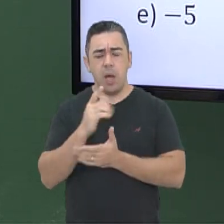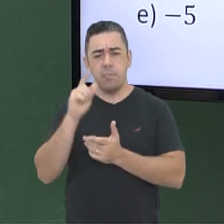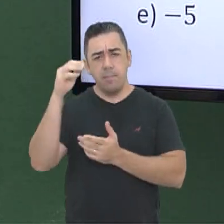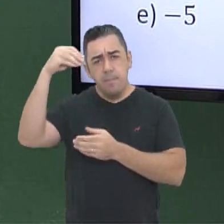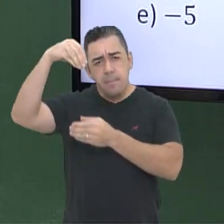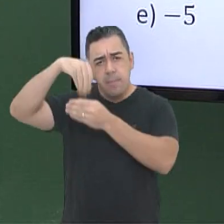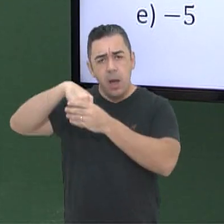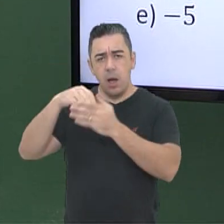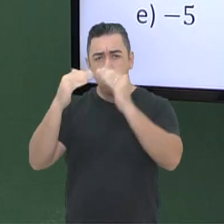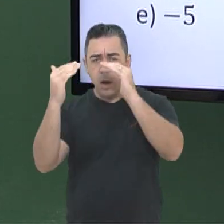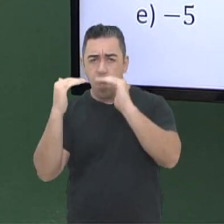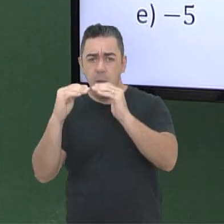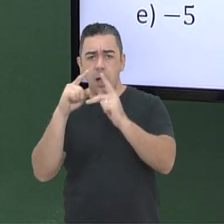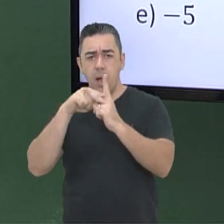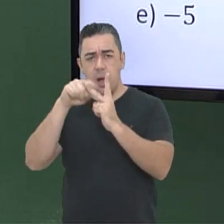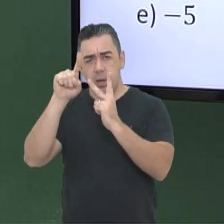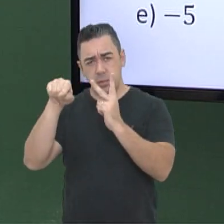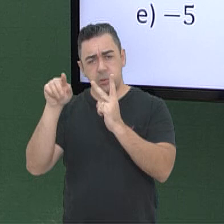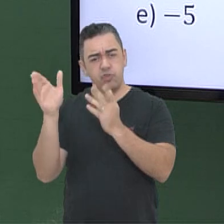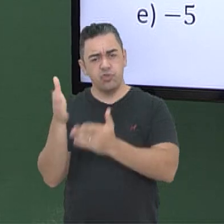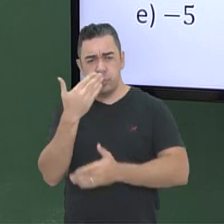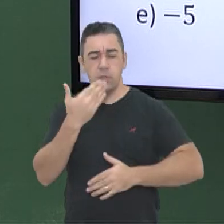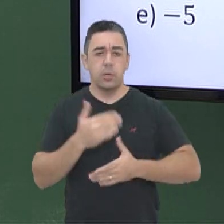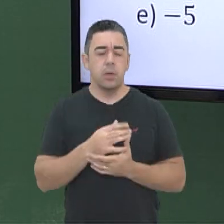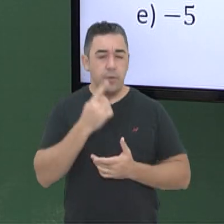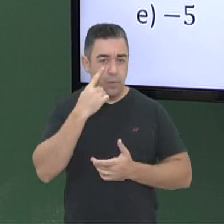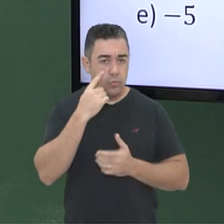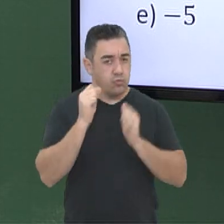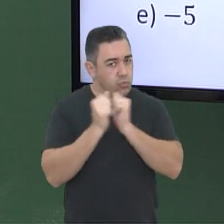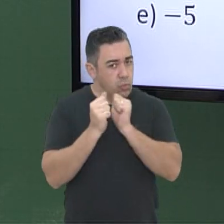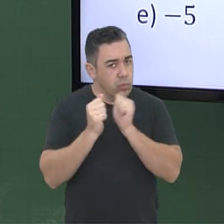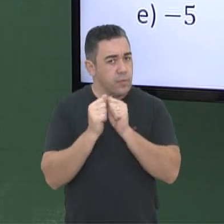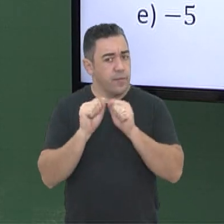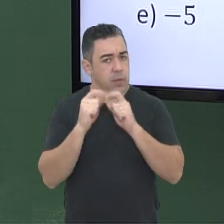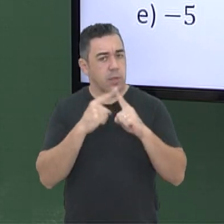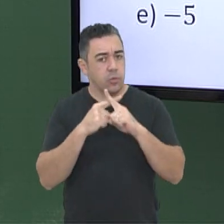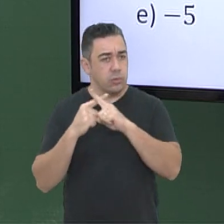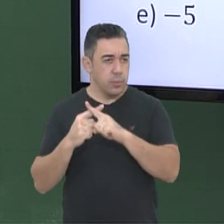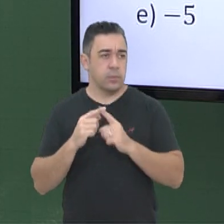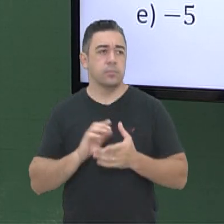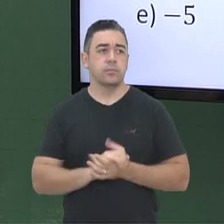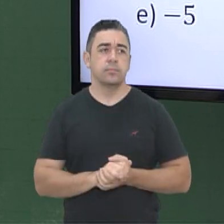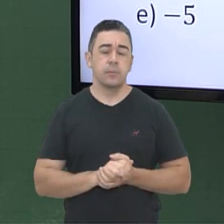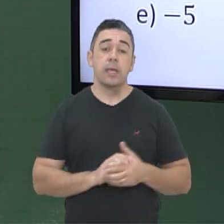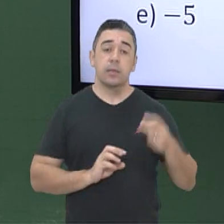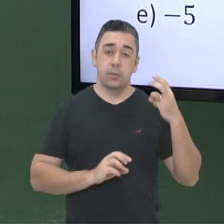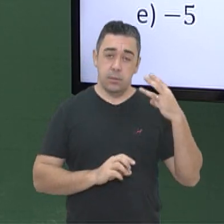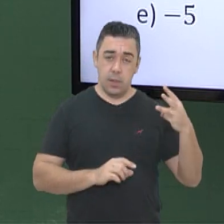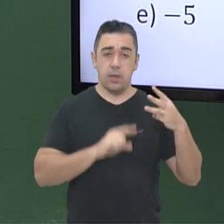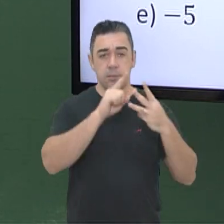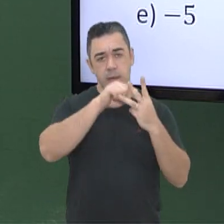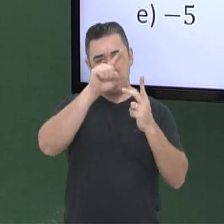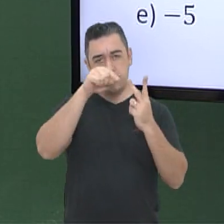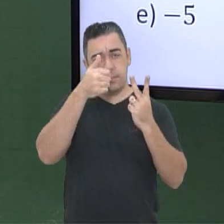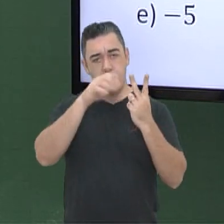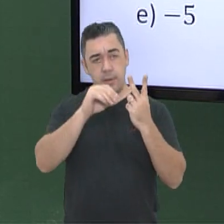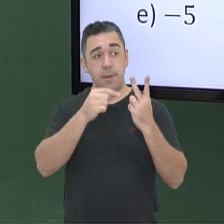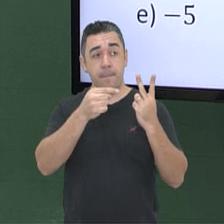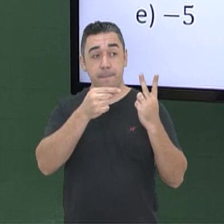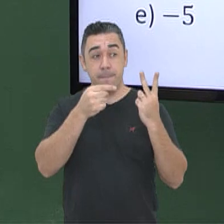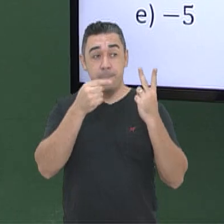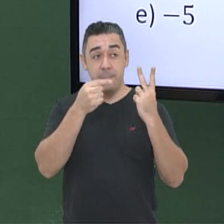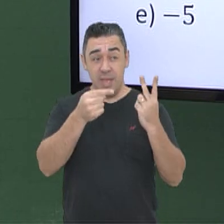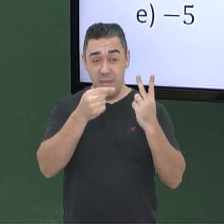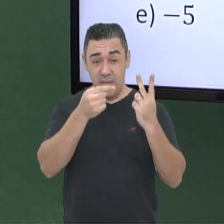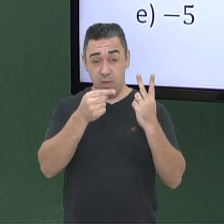baixo, tá? Então, eu vou fazer agora aqui a multiplicação com vocês. 3 raiz de 10 menos, esse